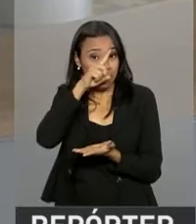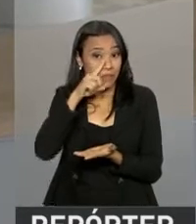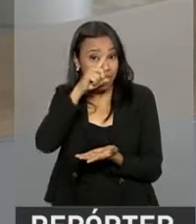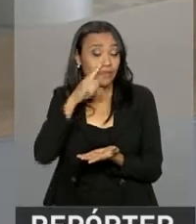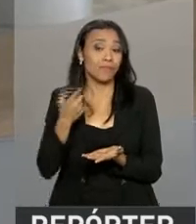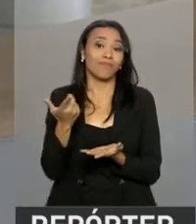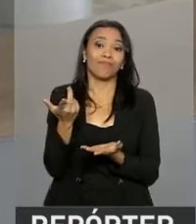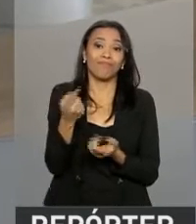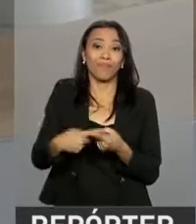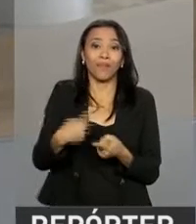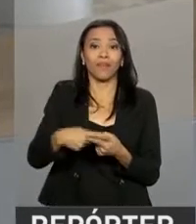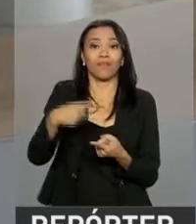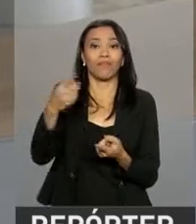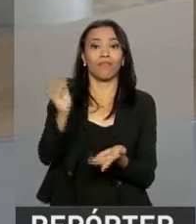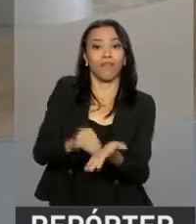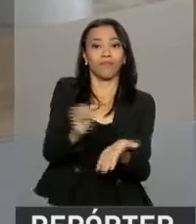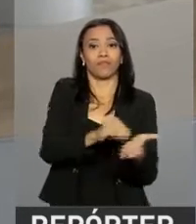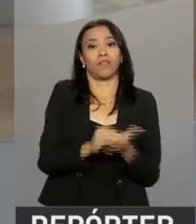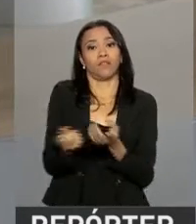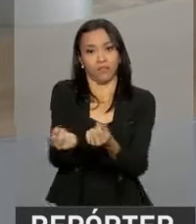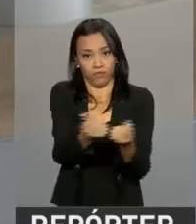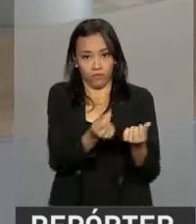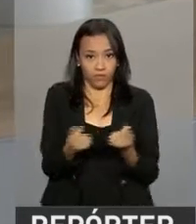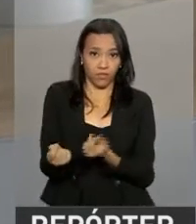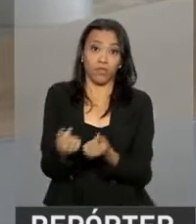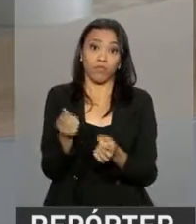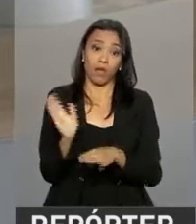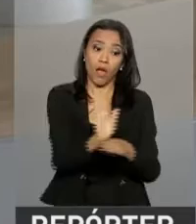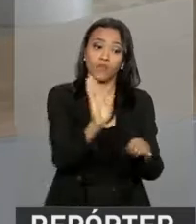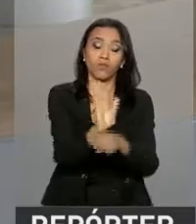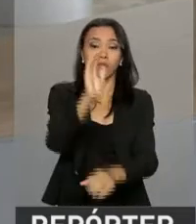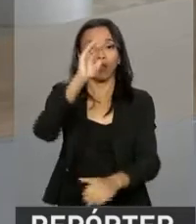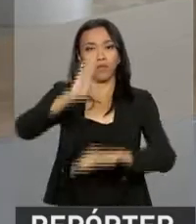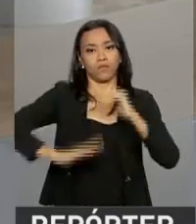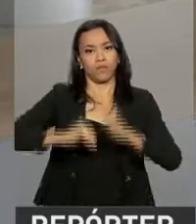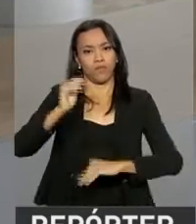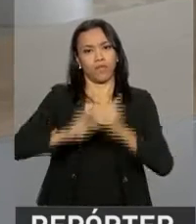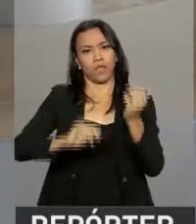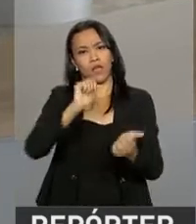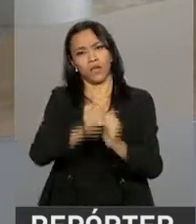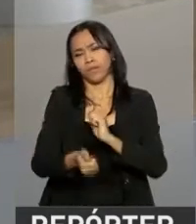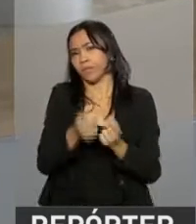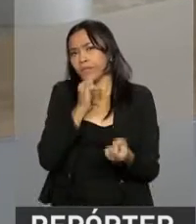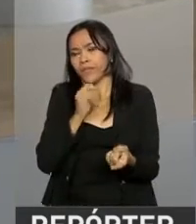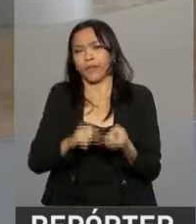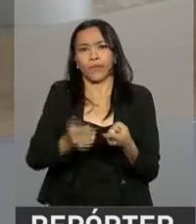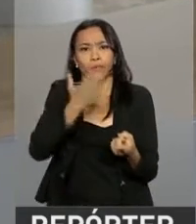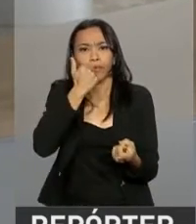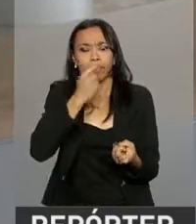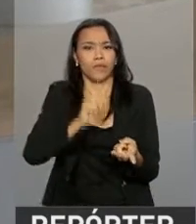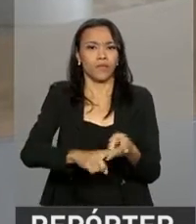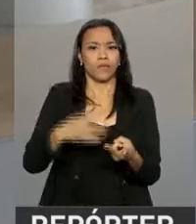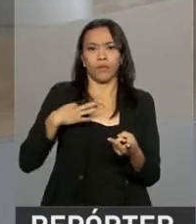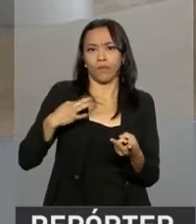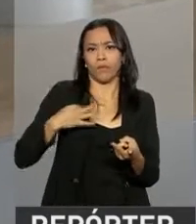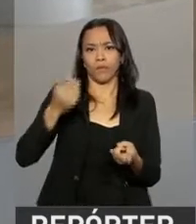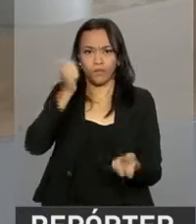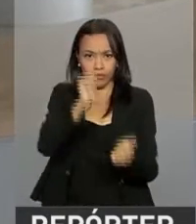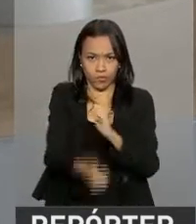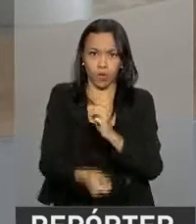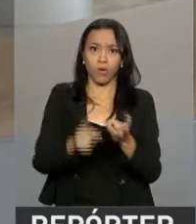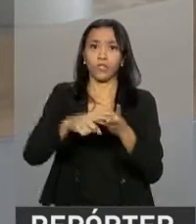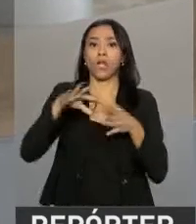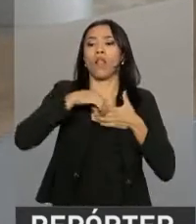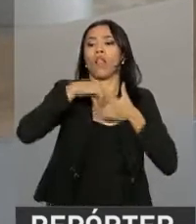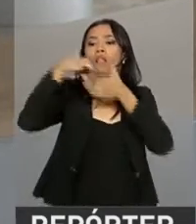realização dos Jogos Paralímpicos e também o custeio dos atletas com relação à alimentação, aos uniformes e também ao translado